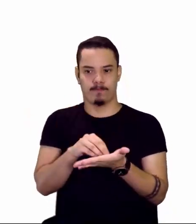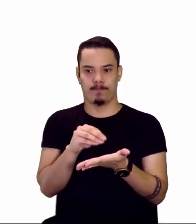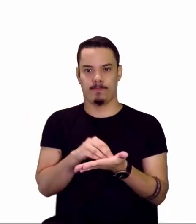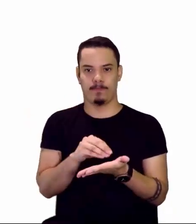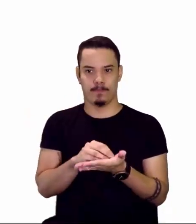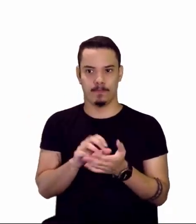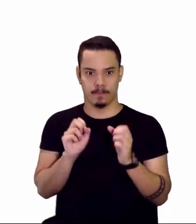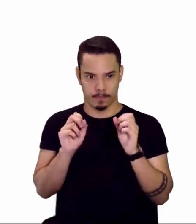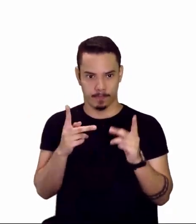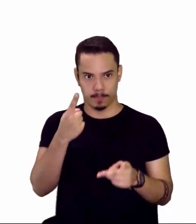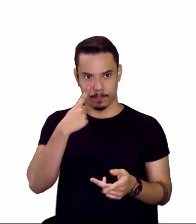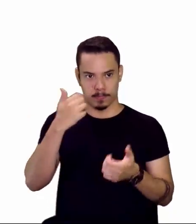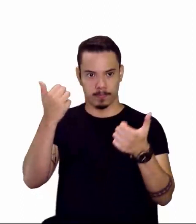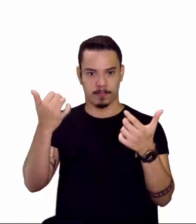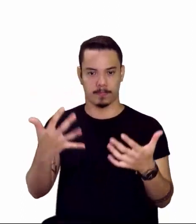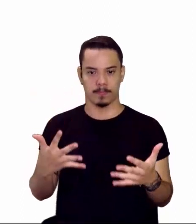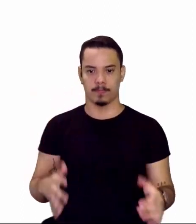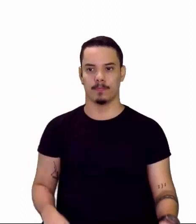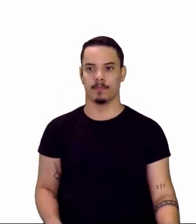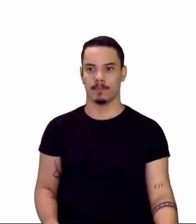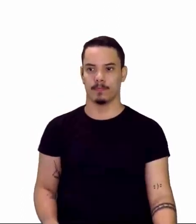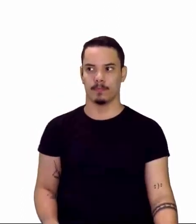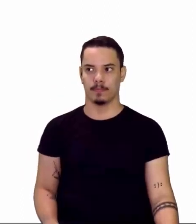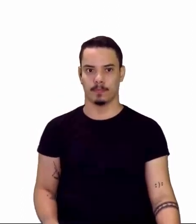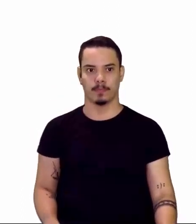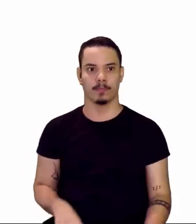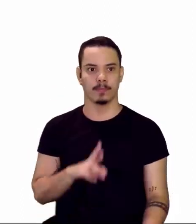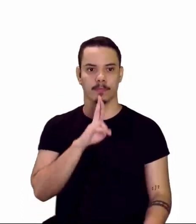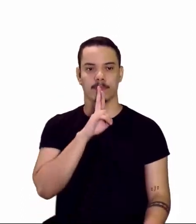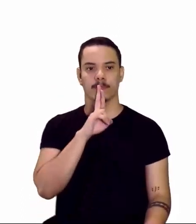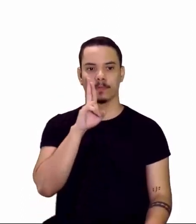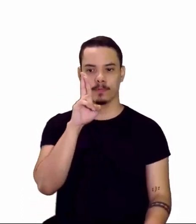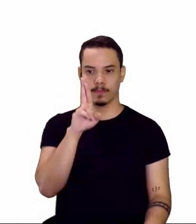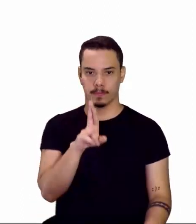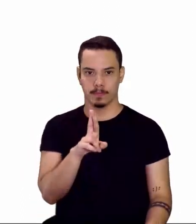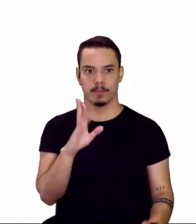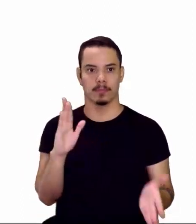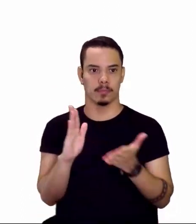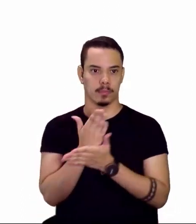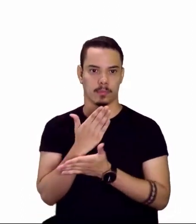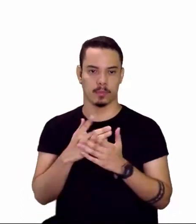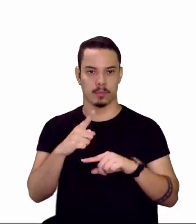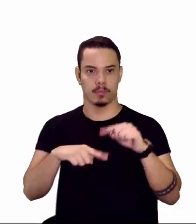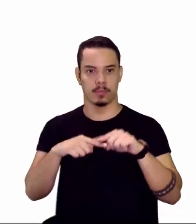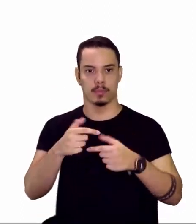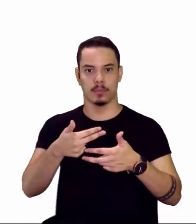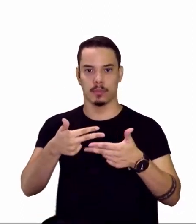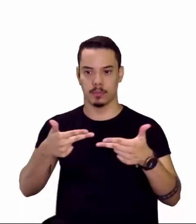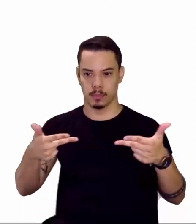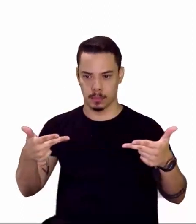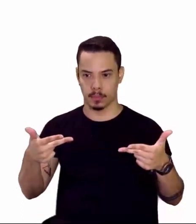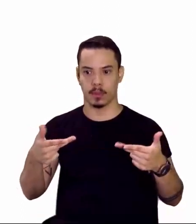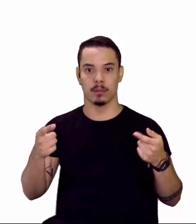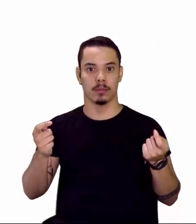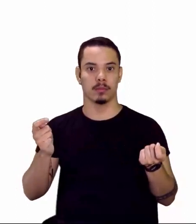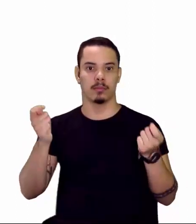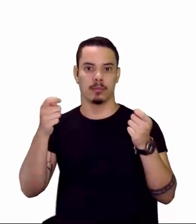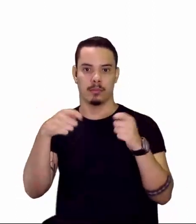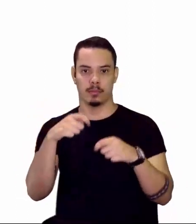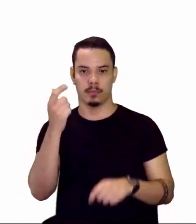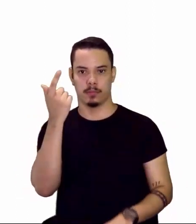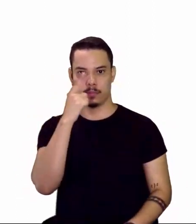certo? Vamos ver o comentário? A resposta é que alguns elementos podem